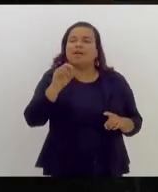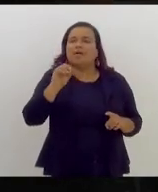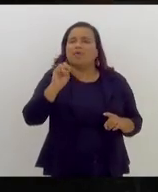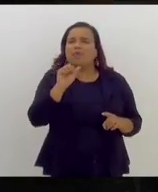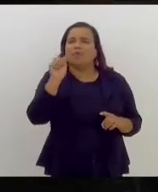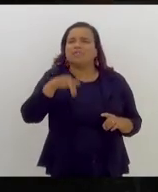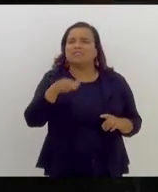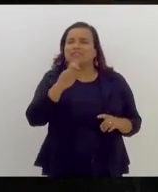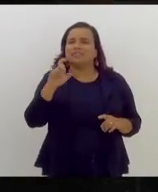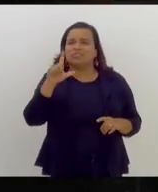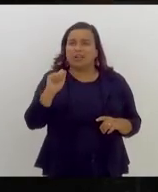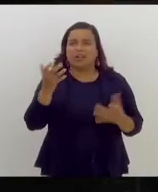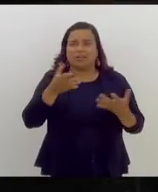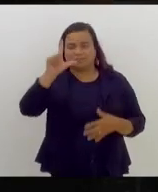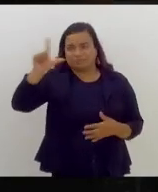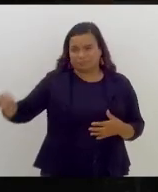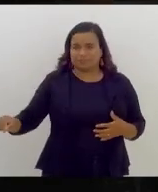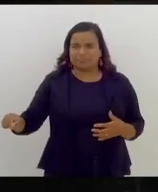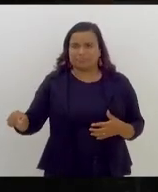se encontra,